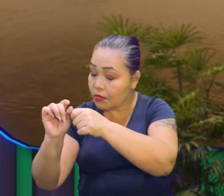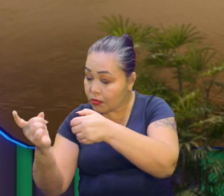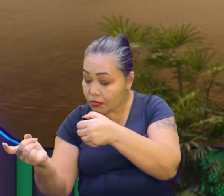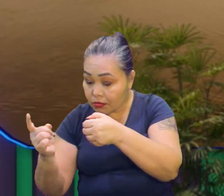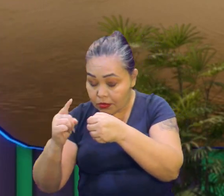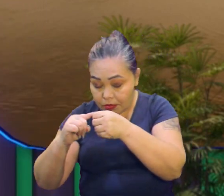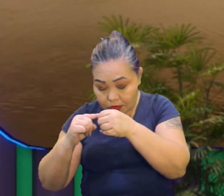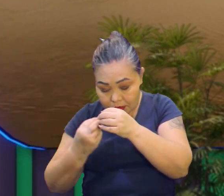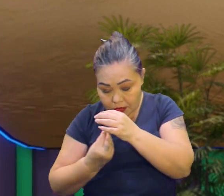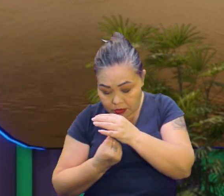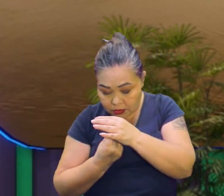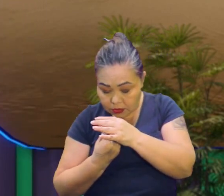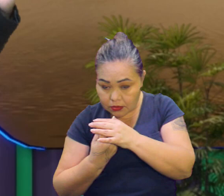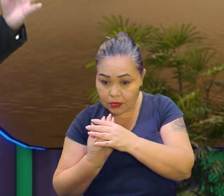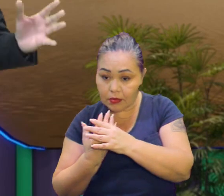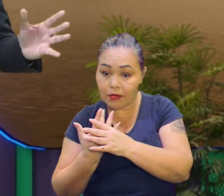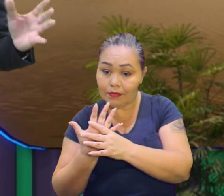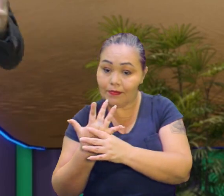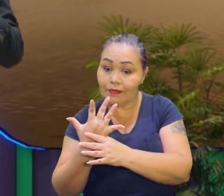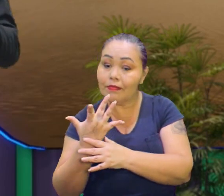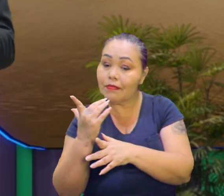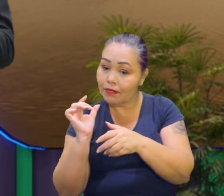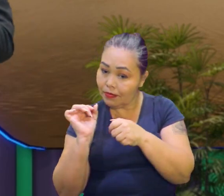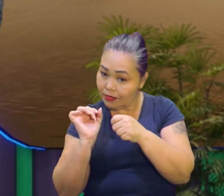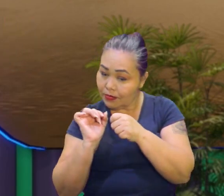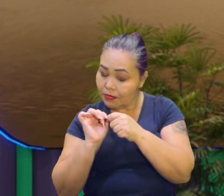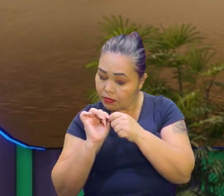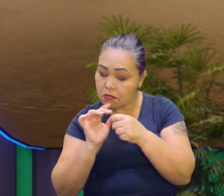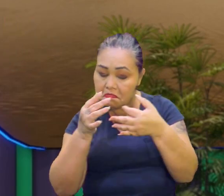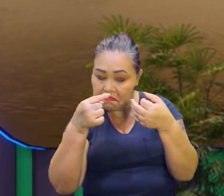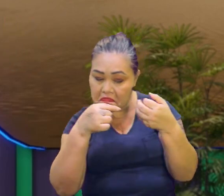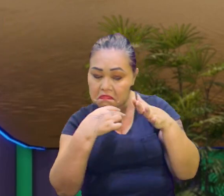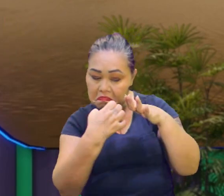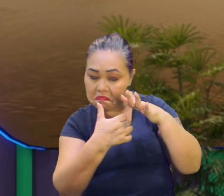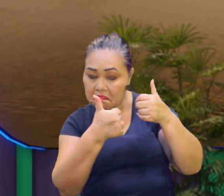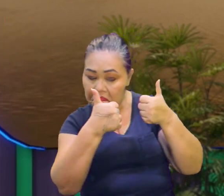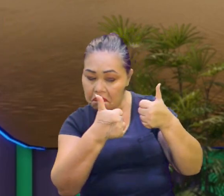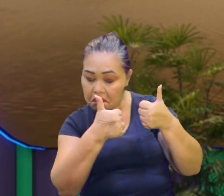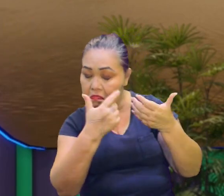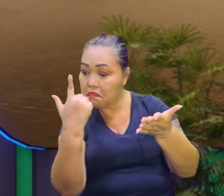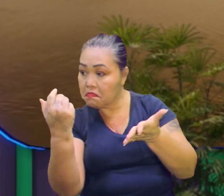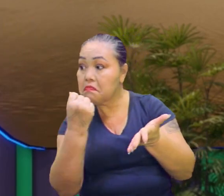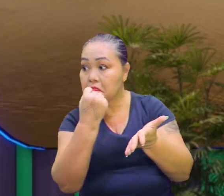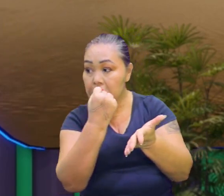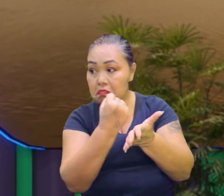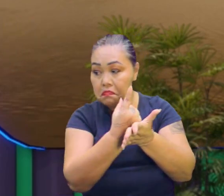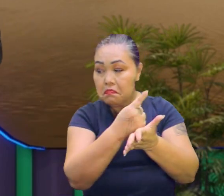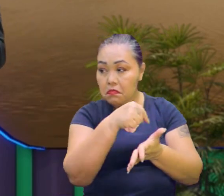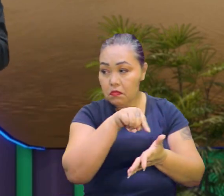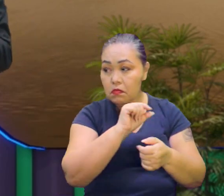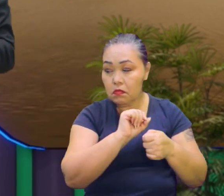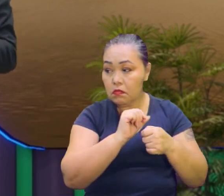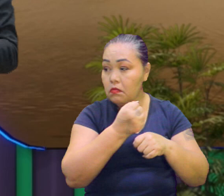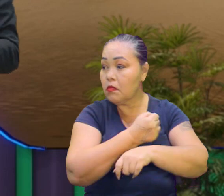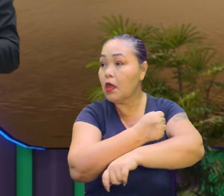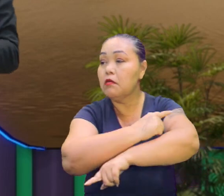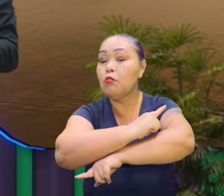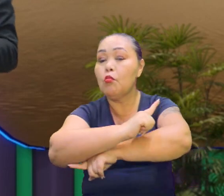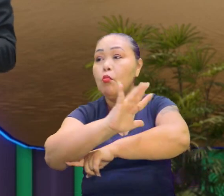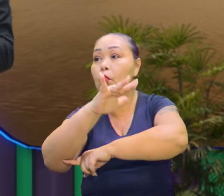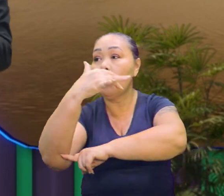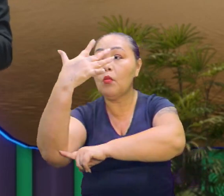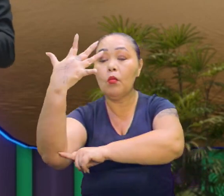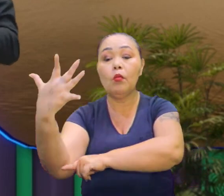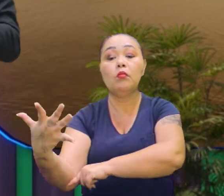árvores, então está adequada, está ganhando esse carimbo, pode comprar, porque ele não está devastando a floresta